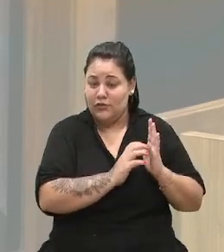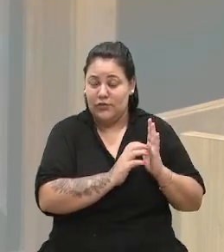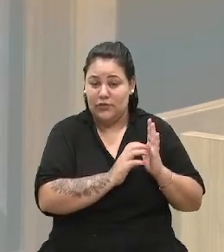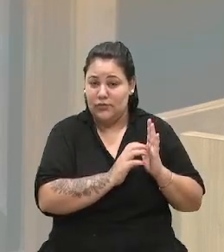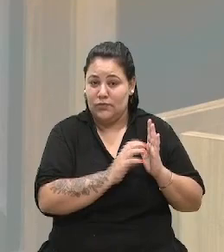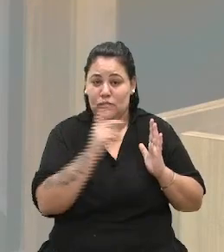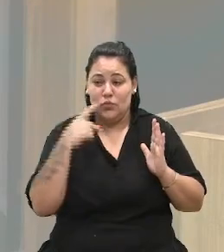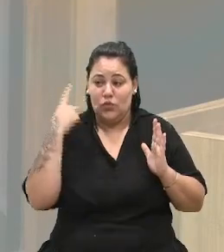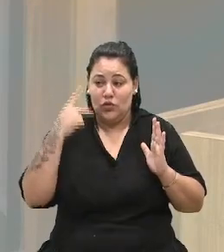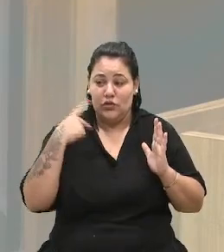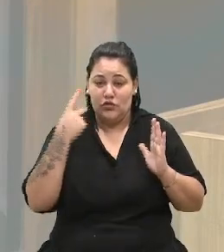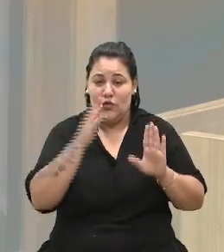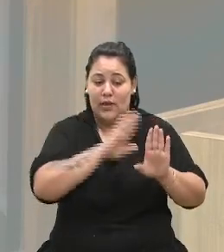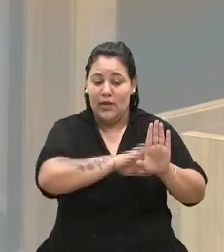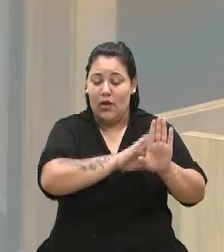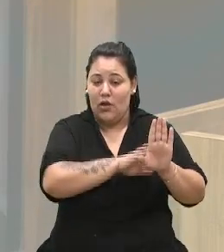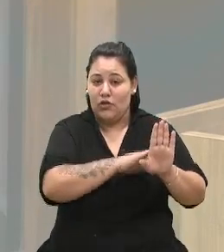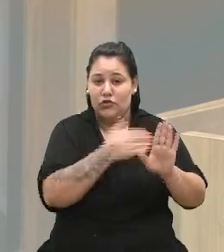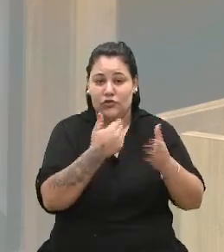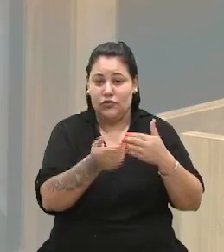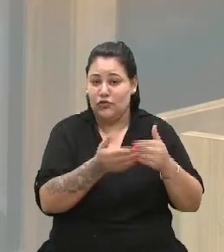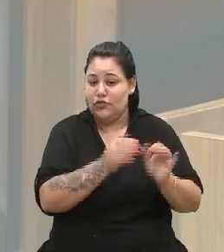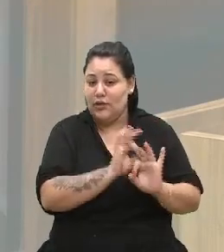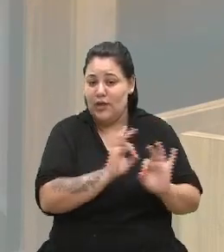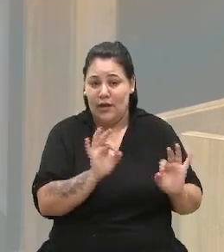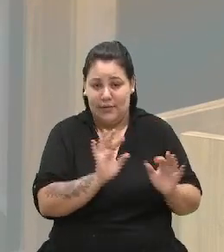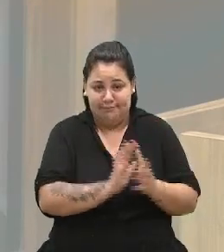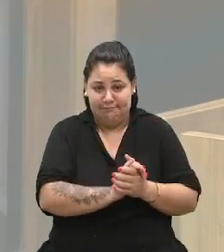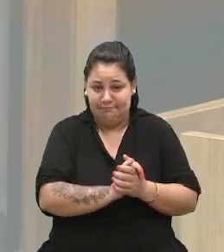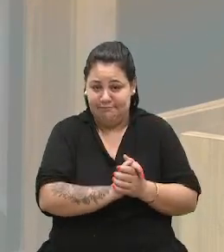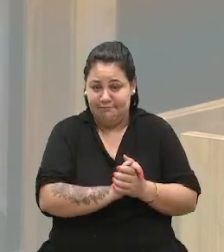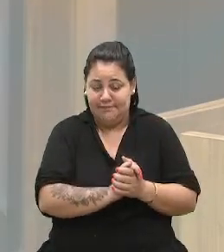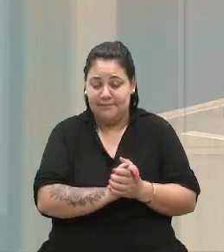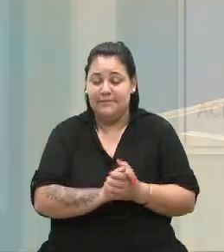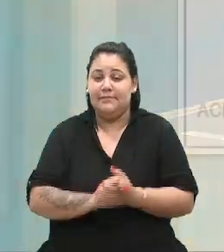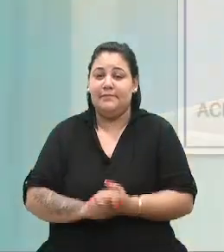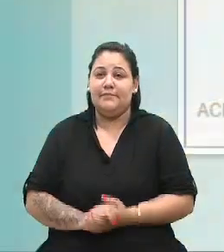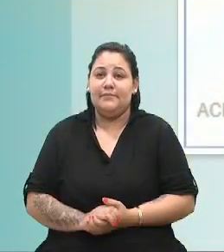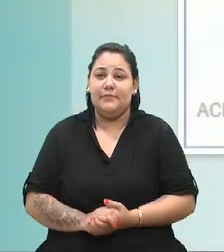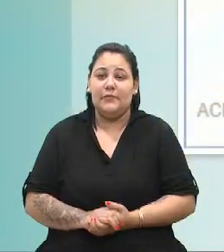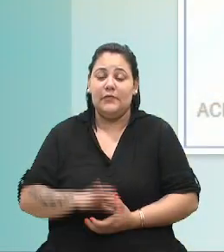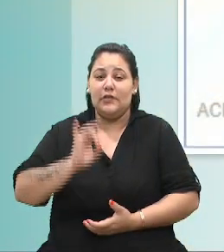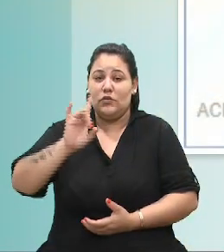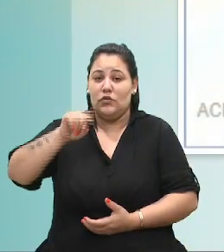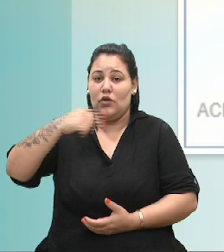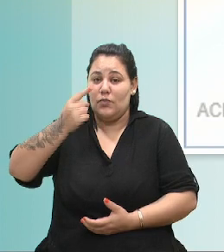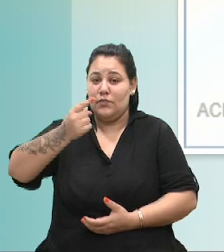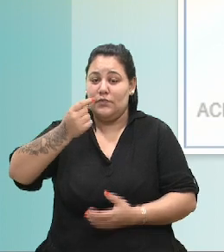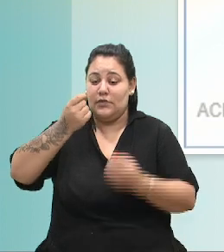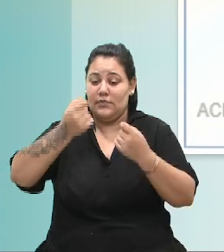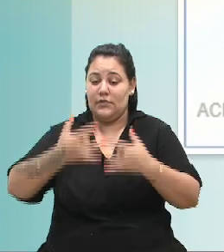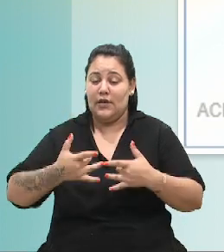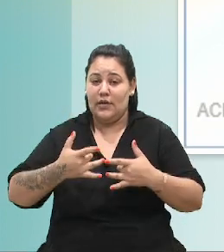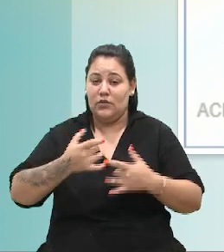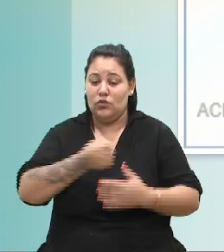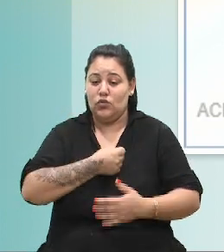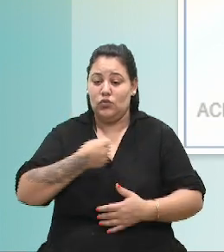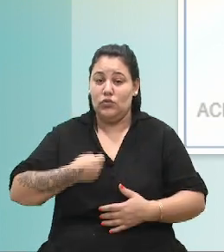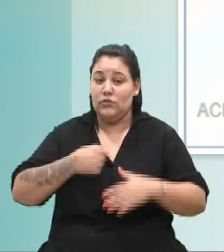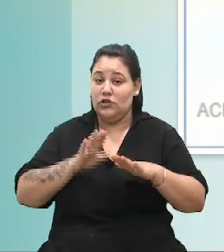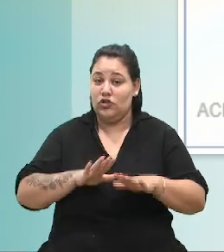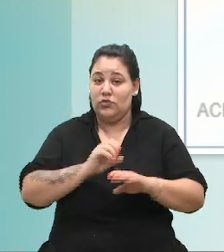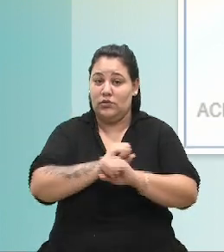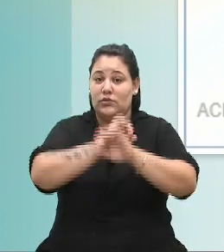vinculação ideológica de qualquer espécie. Por favor, próximo. Então, só para reforçar os dados, para ficar cada vez mais